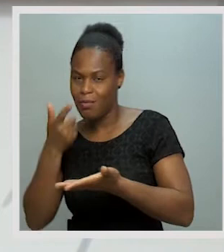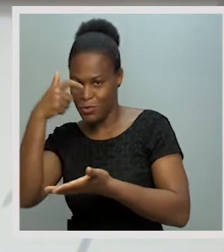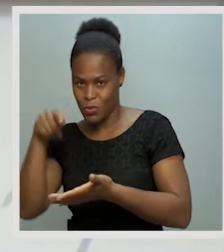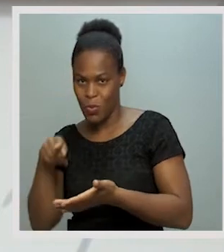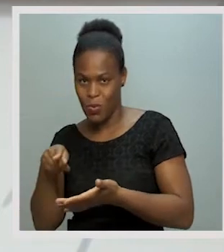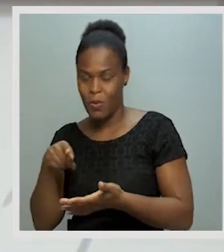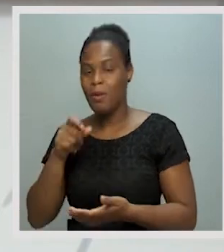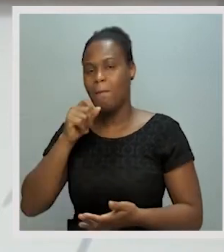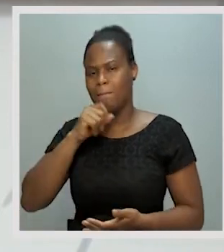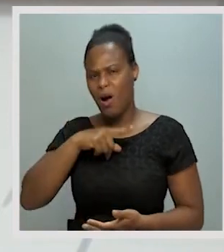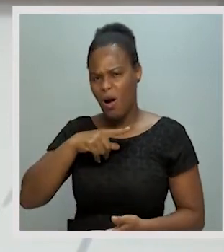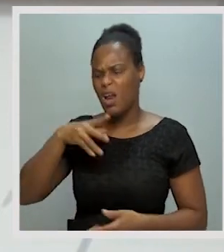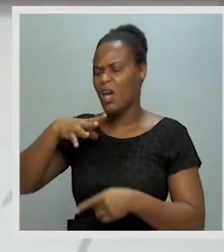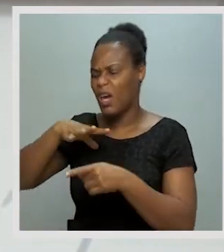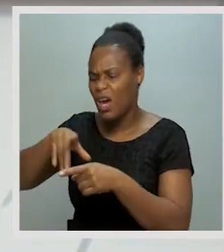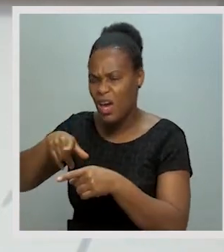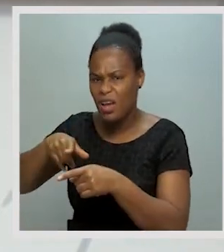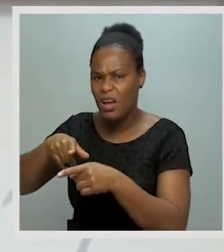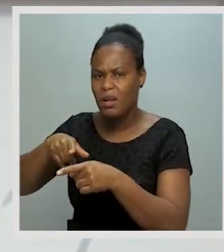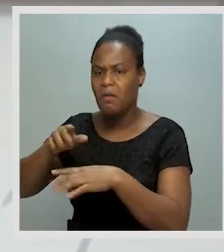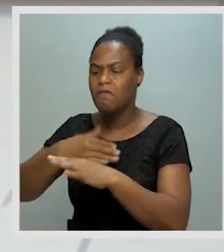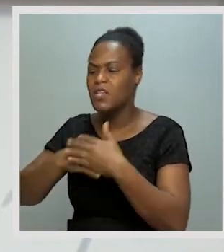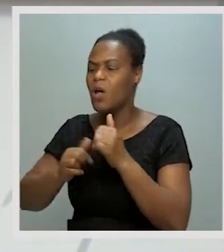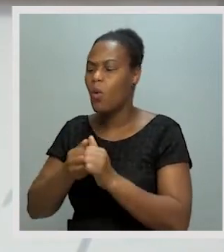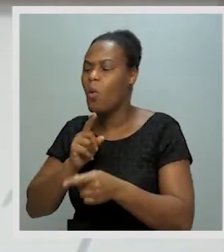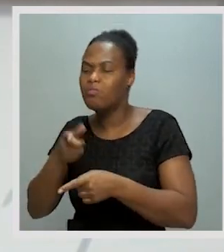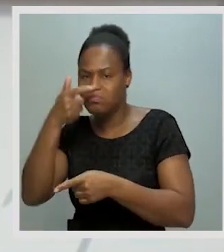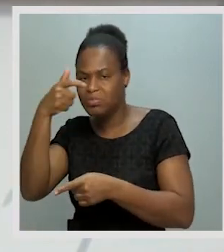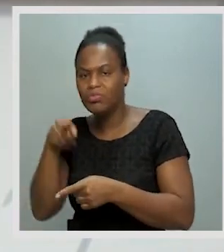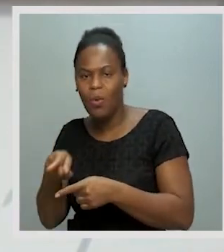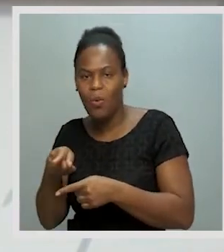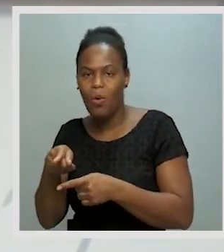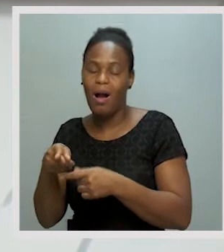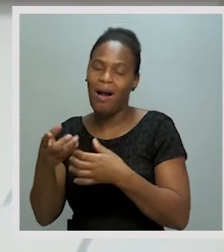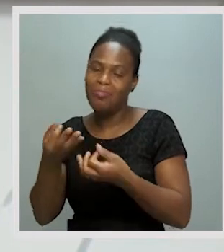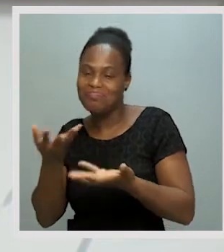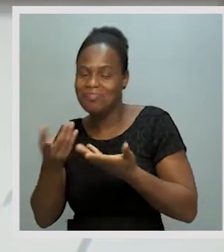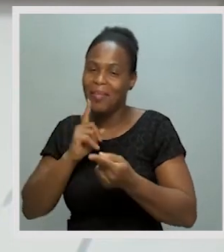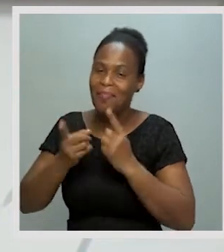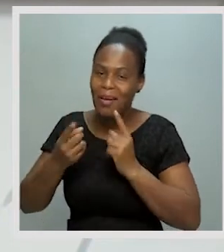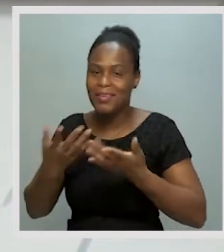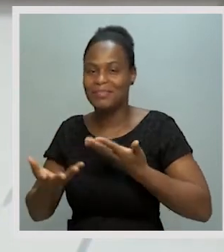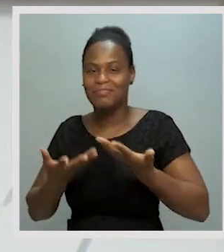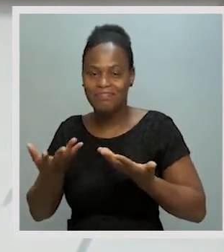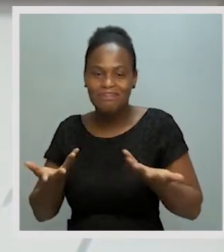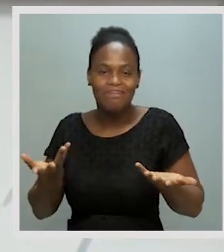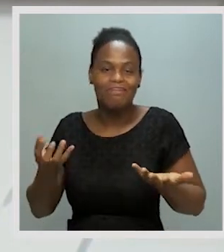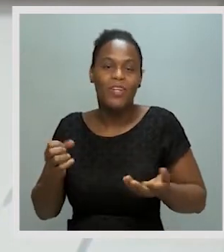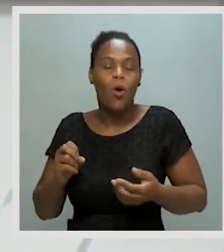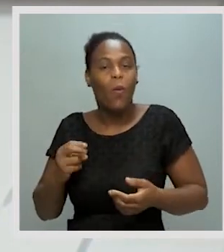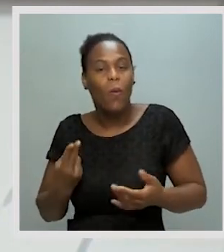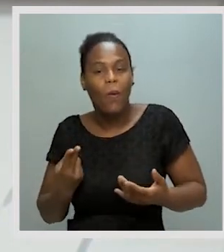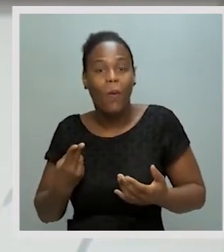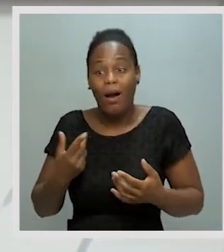alguém, podem ter essa intenção de fazer com que o outro entretém-se ou